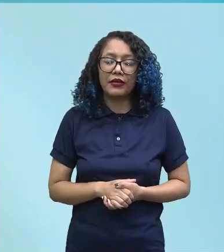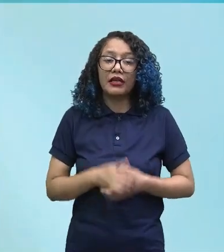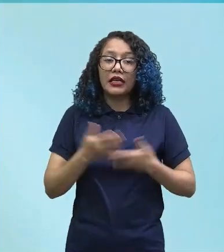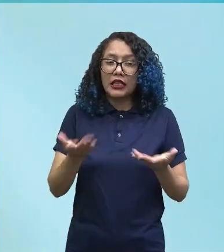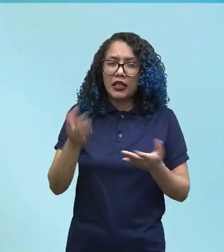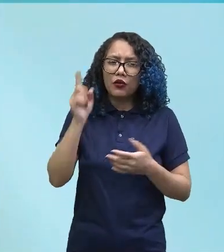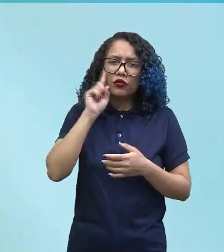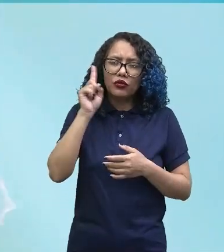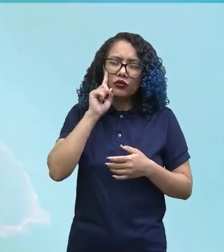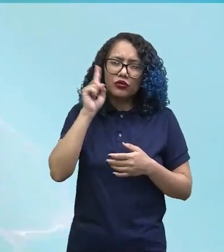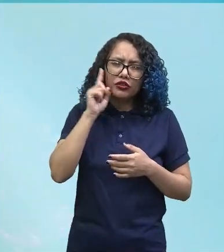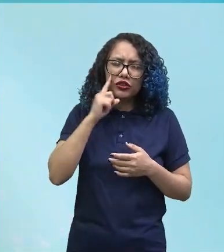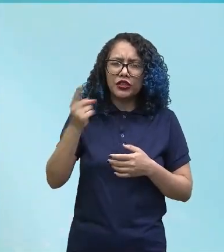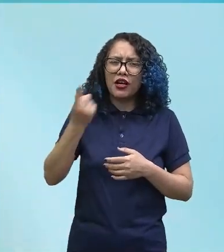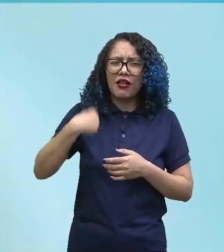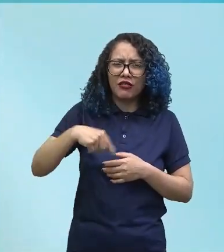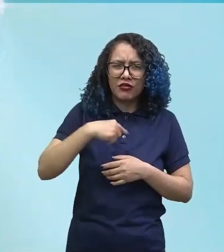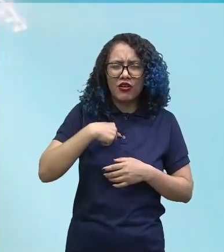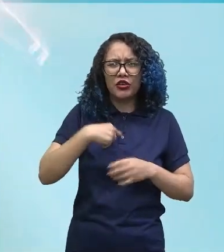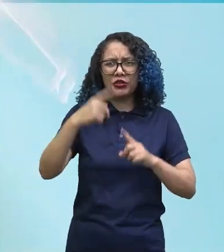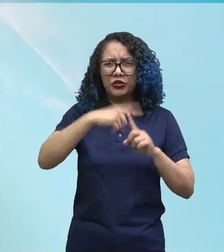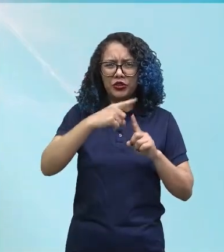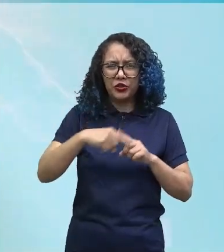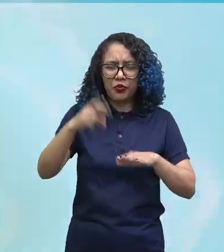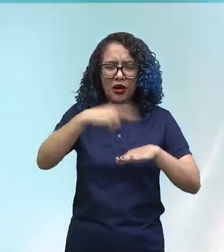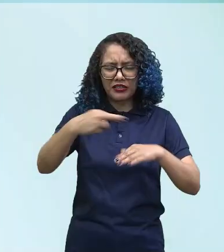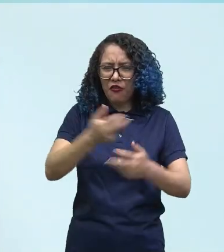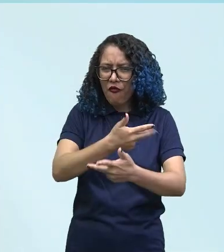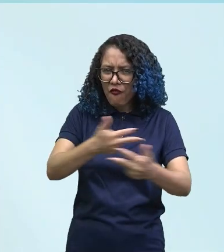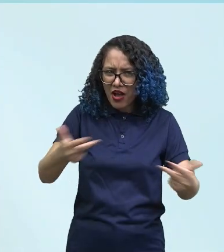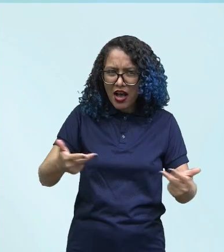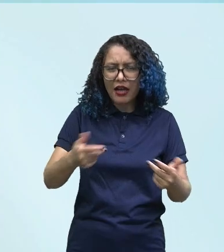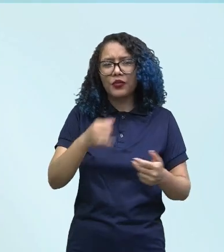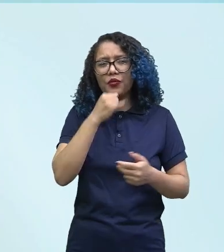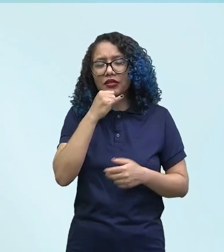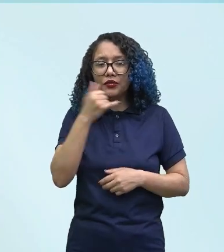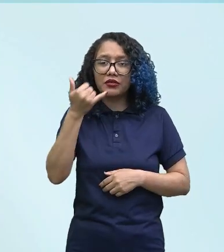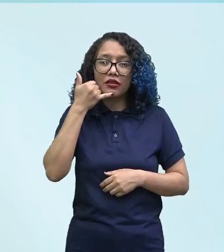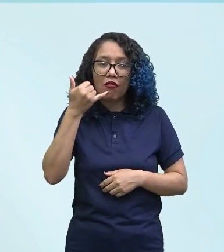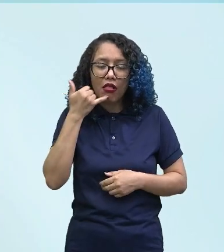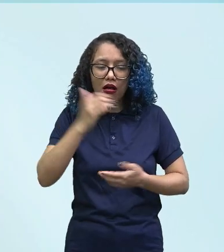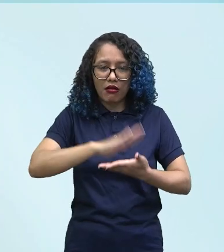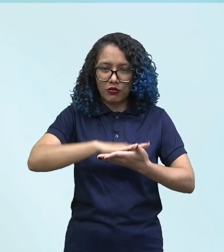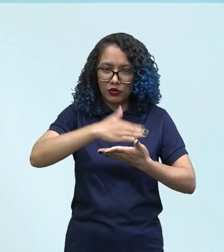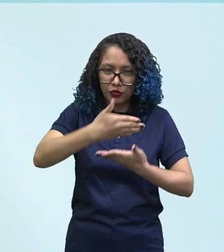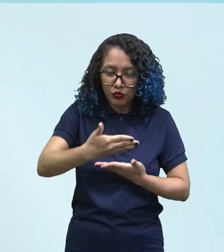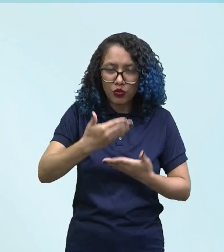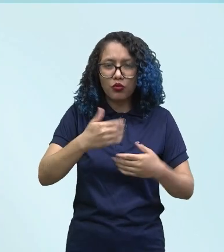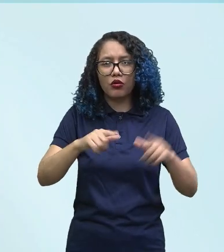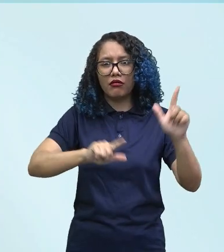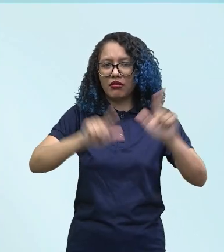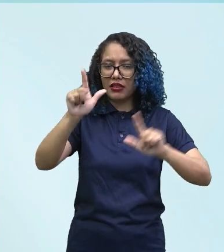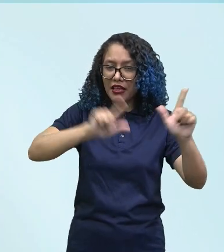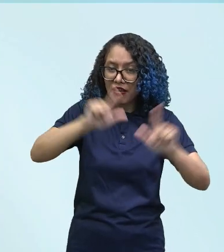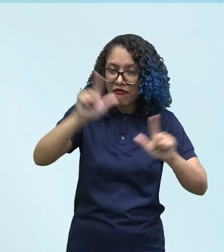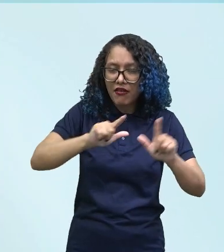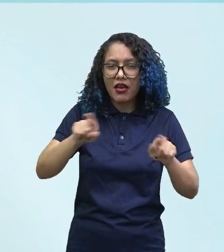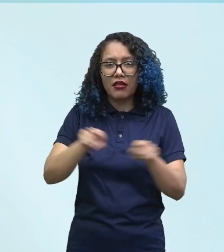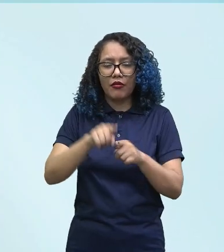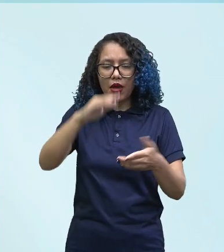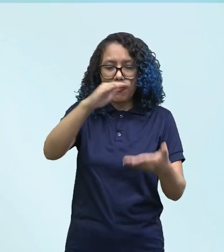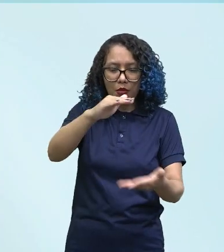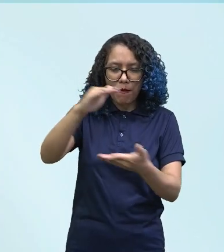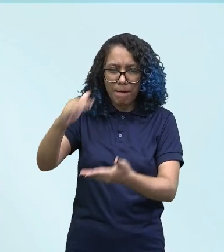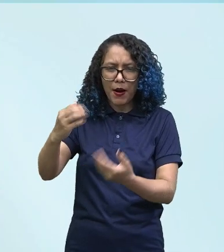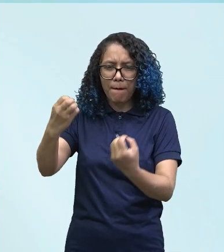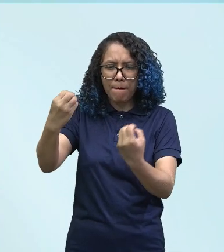Diariamente estamos expostos a fontes de radiação como as dos celulares, notebooks, televisores, caixas de